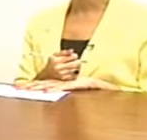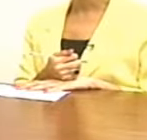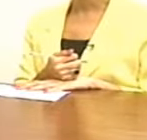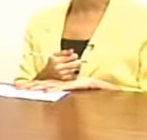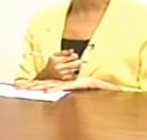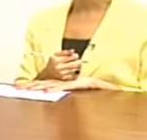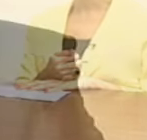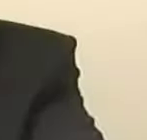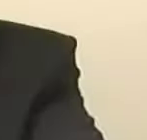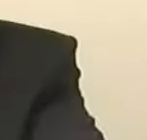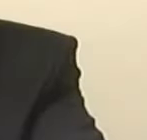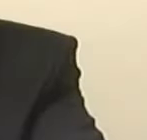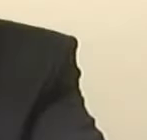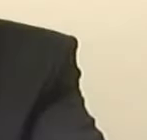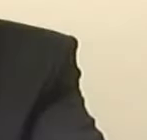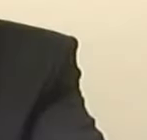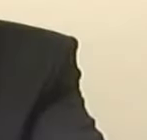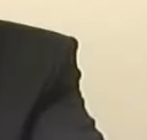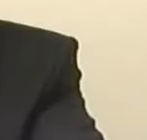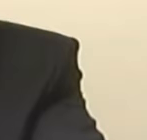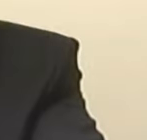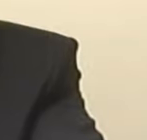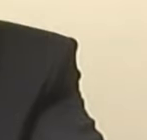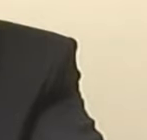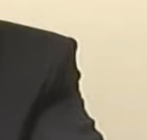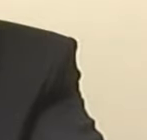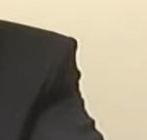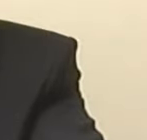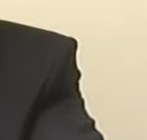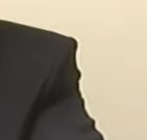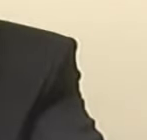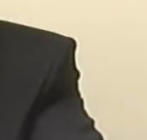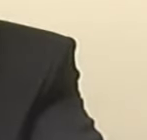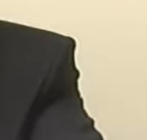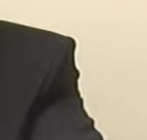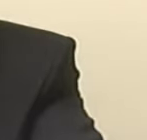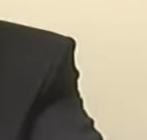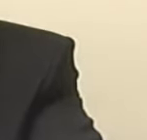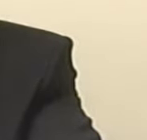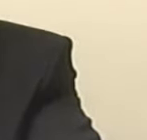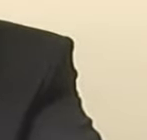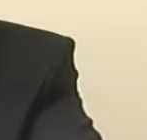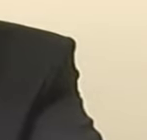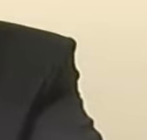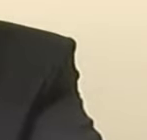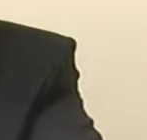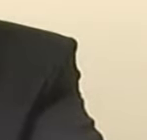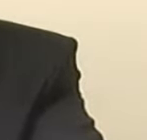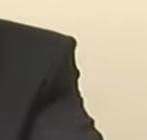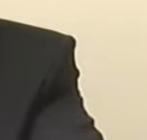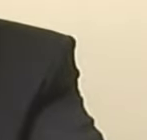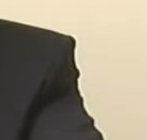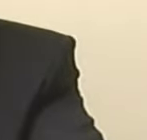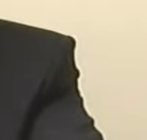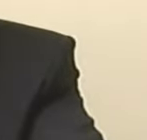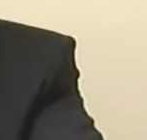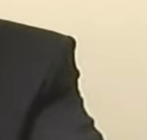trabalho? Nós gostaríamos de ver aprovado a questão da idade penal,